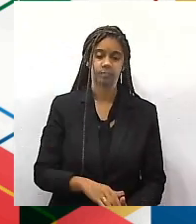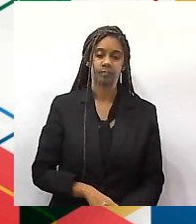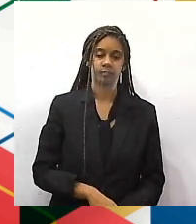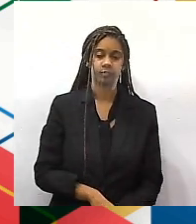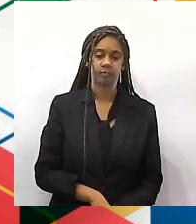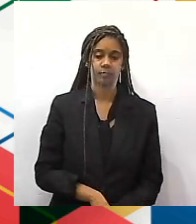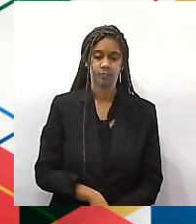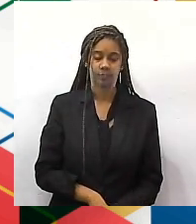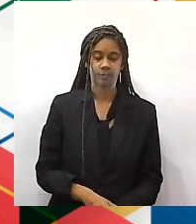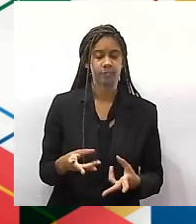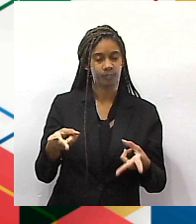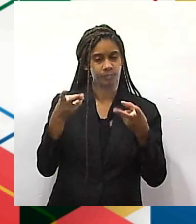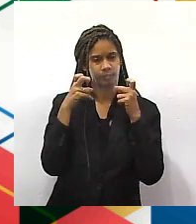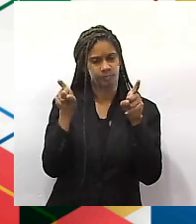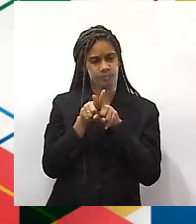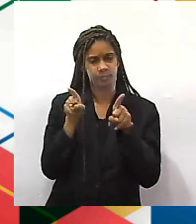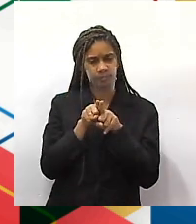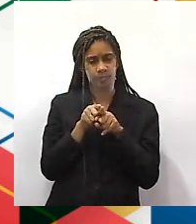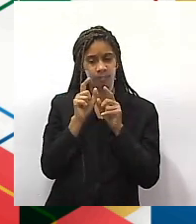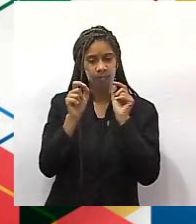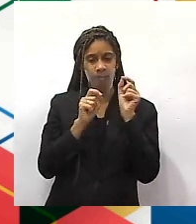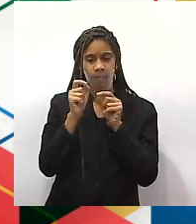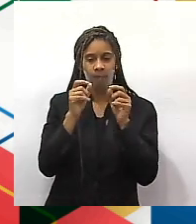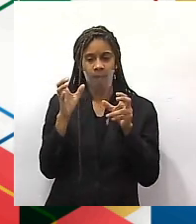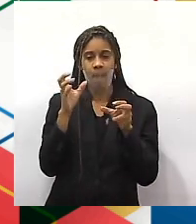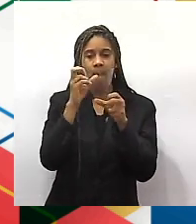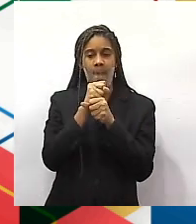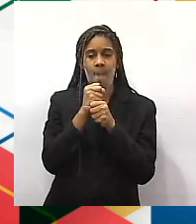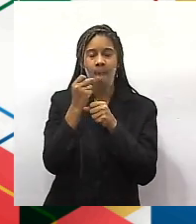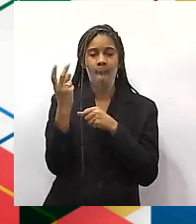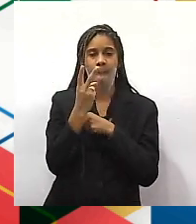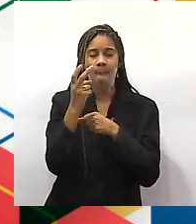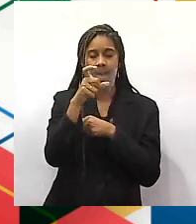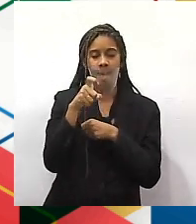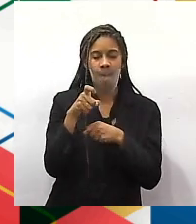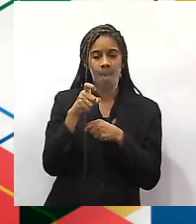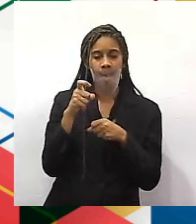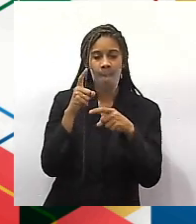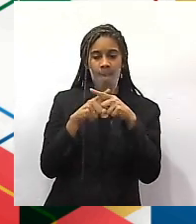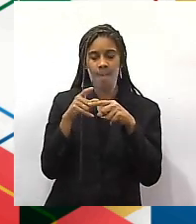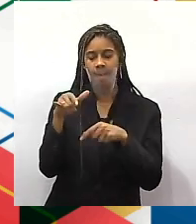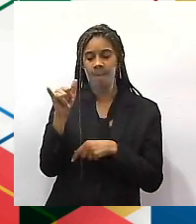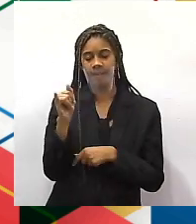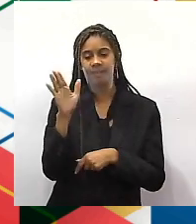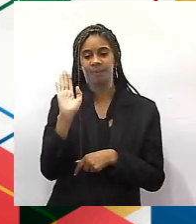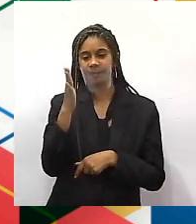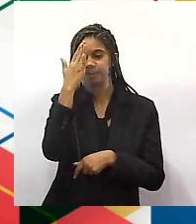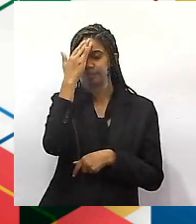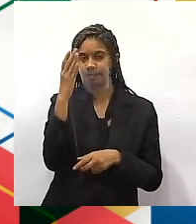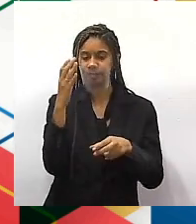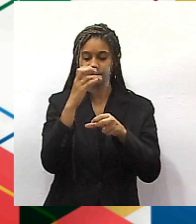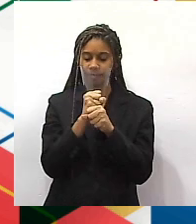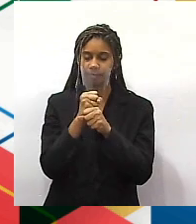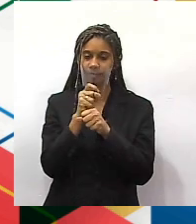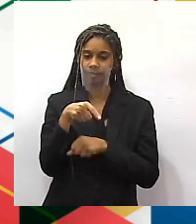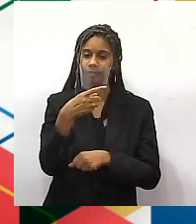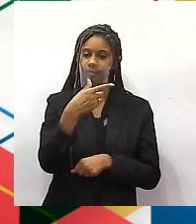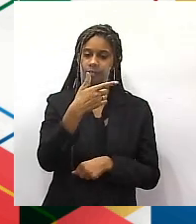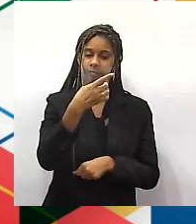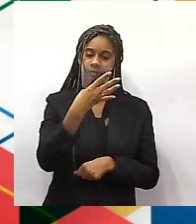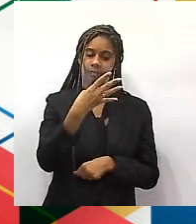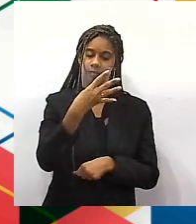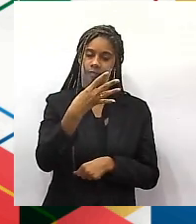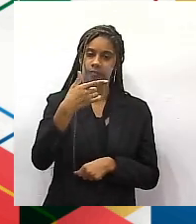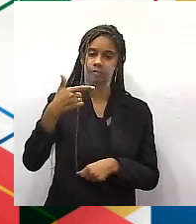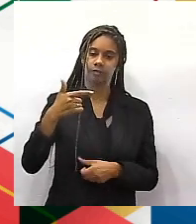E note que eu tenho a soma desses dois pedaços aqui, de A até E. E eu tenho também a soma desse